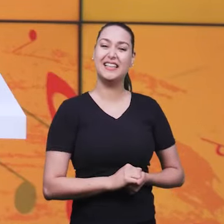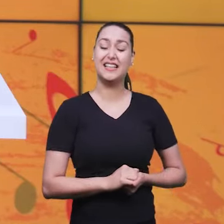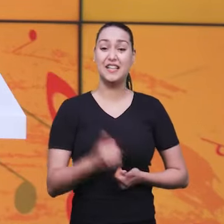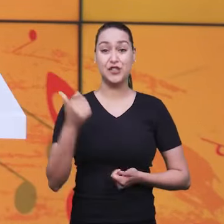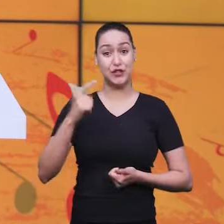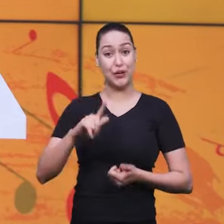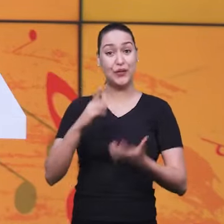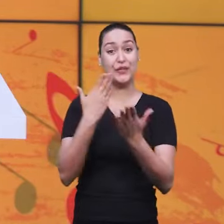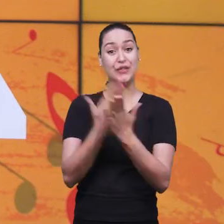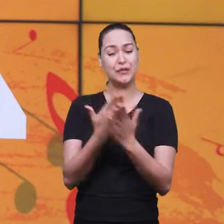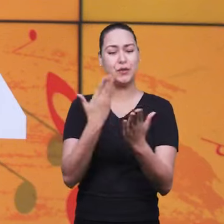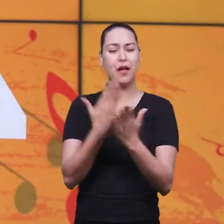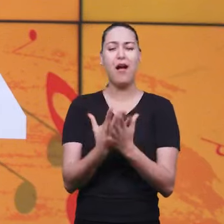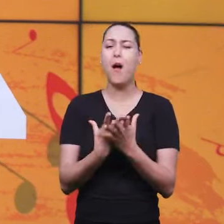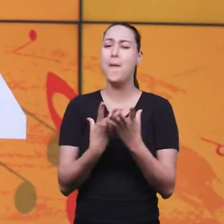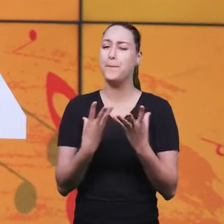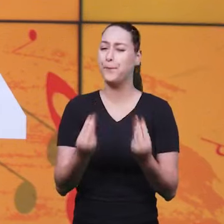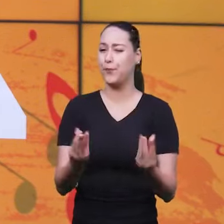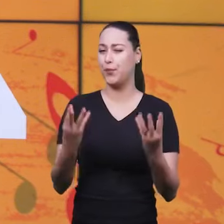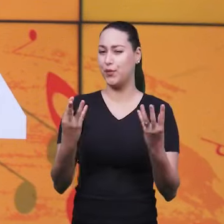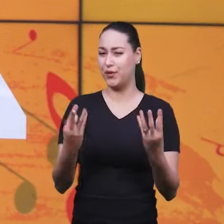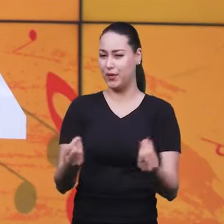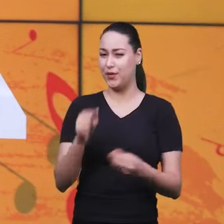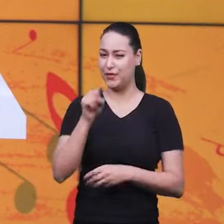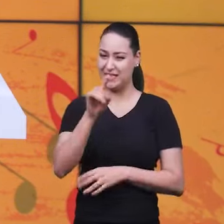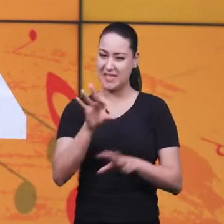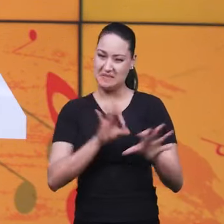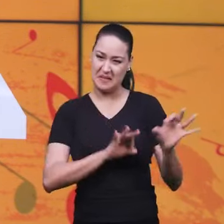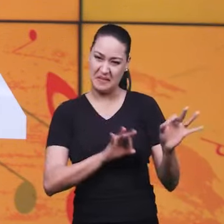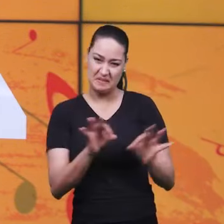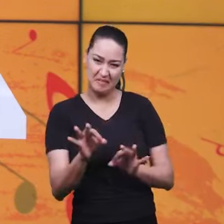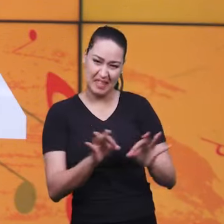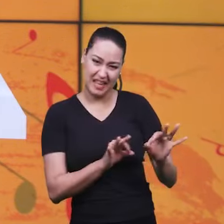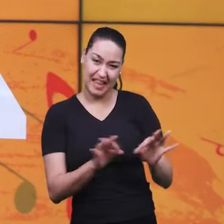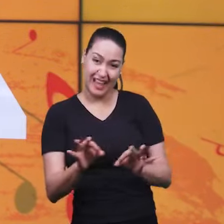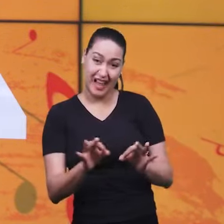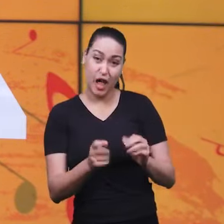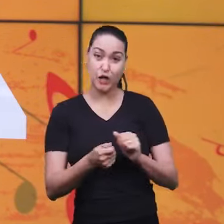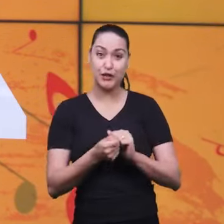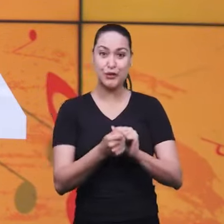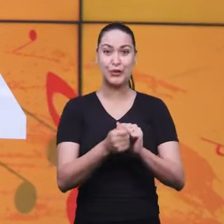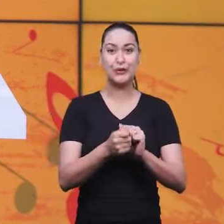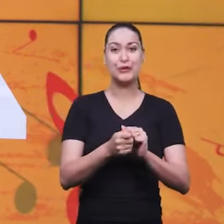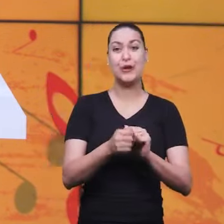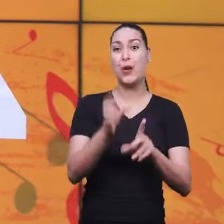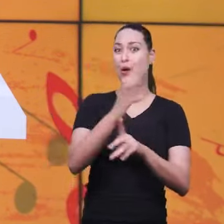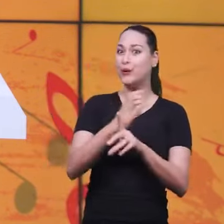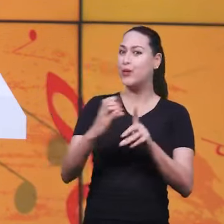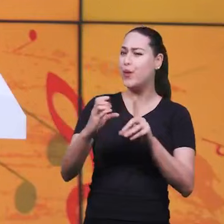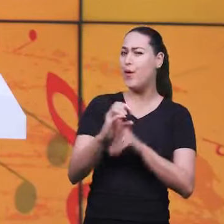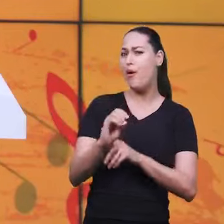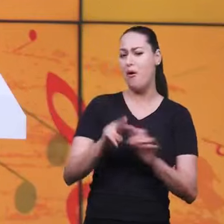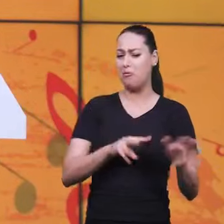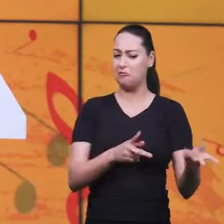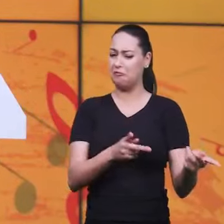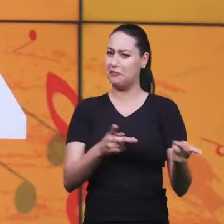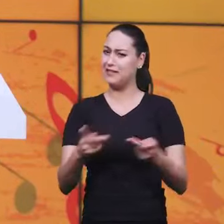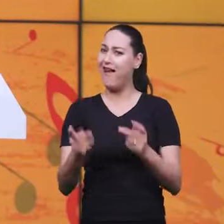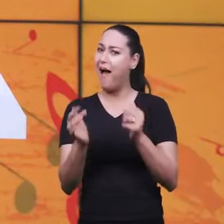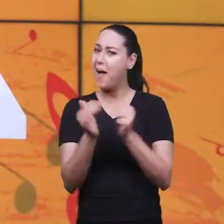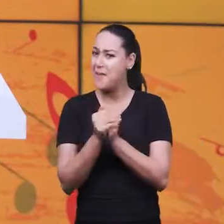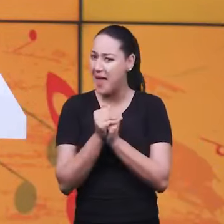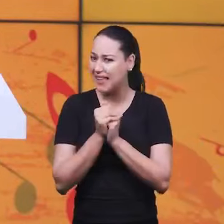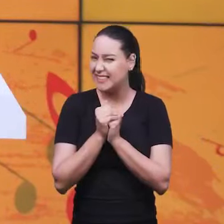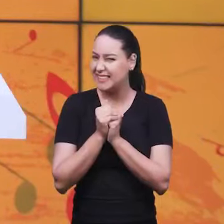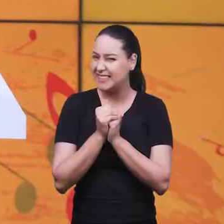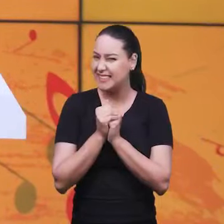Amém? Vamos então estudar bastante para você estar preparado para tocar no culto